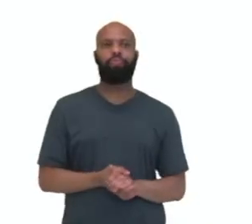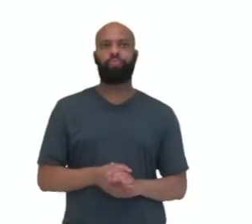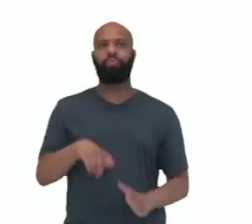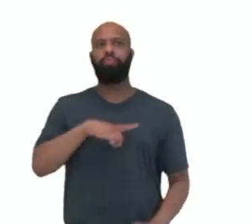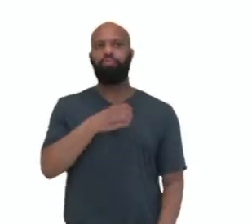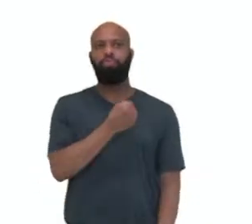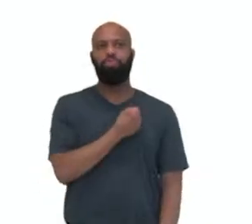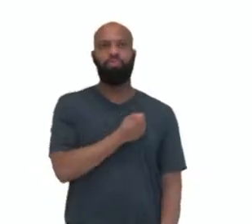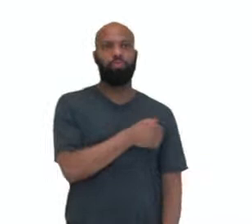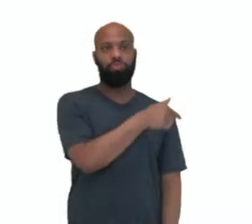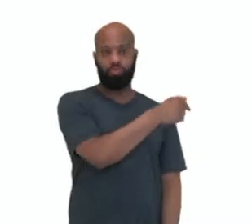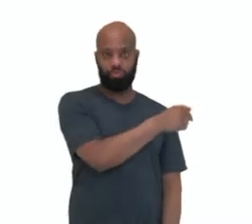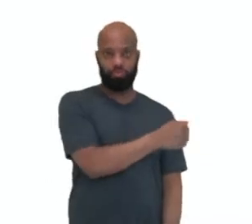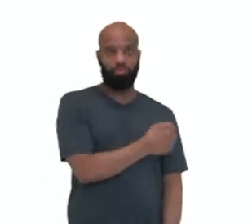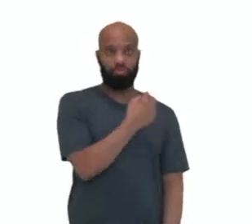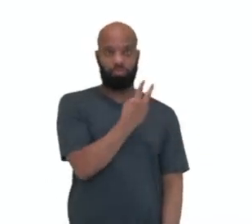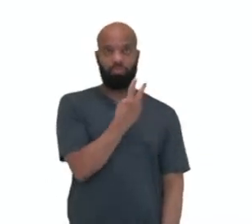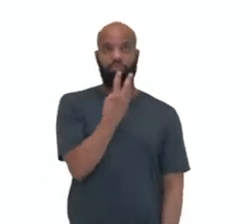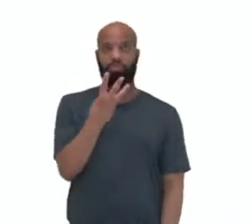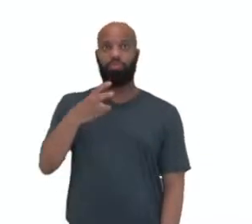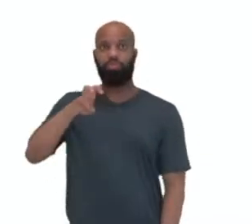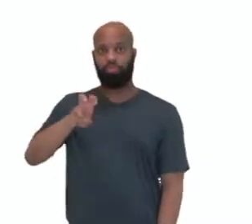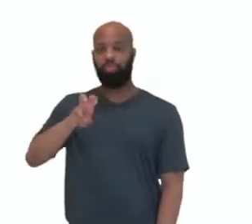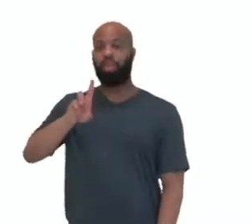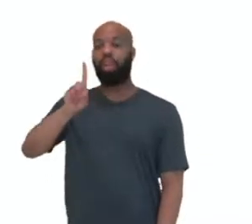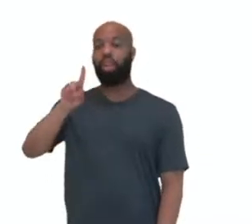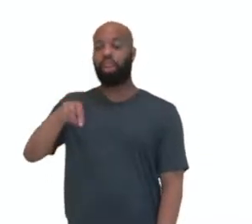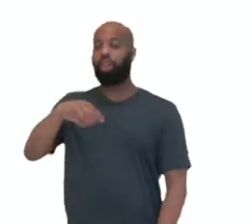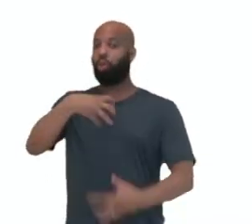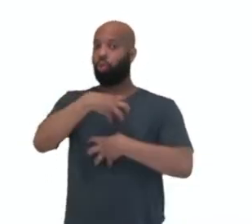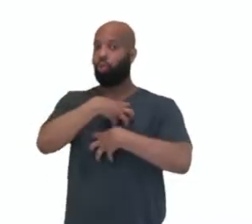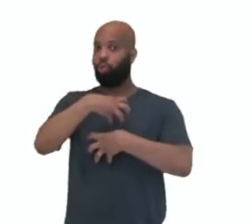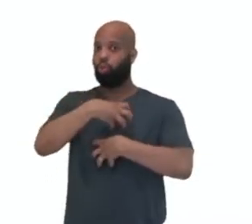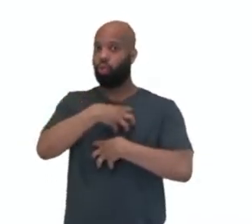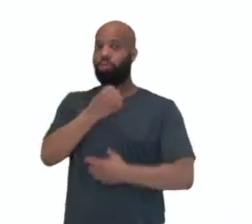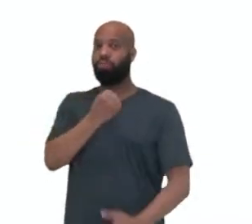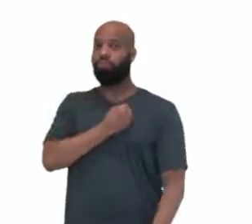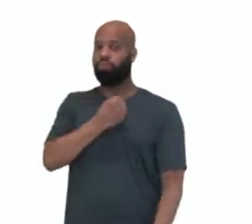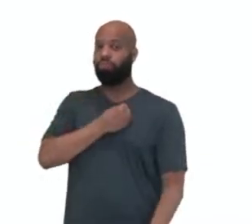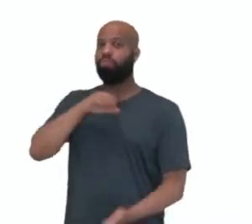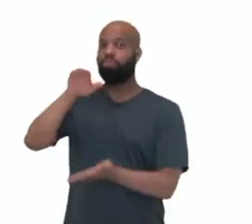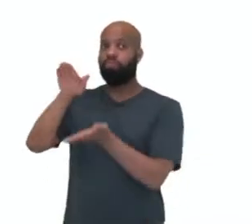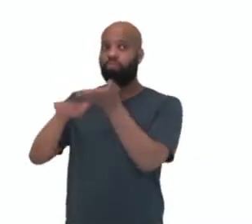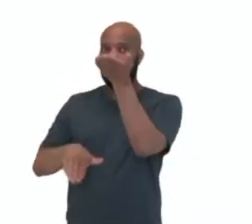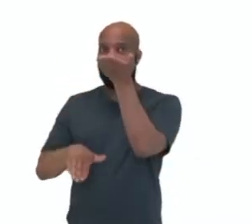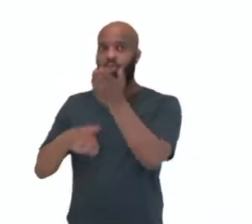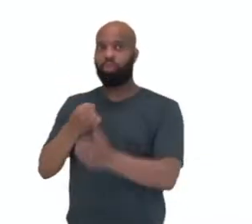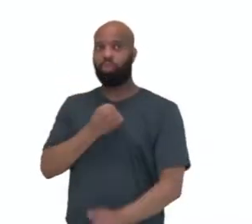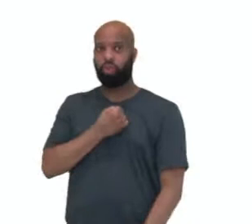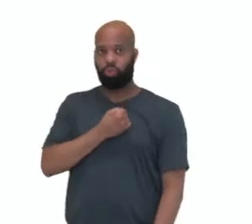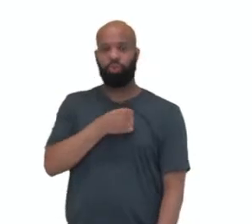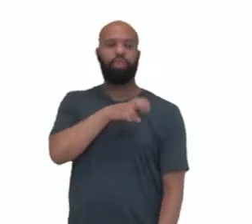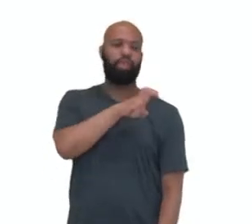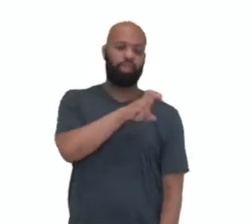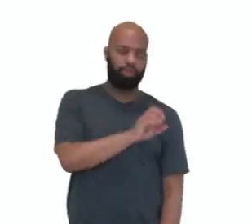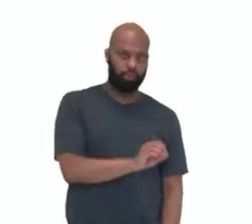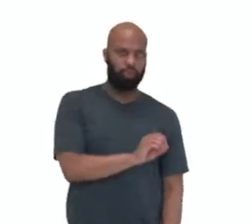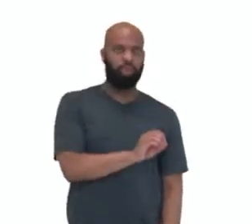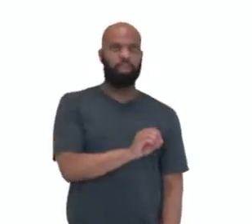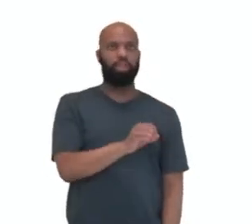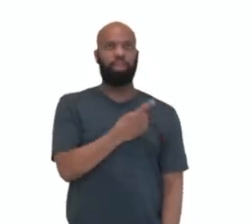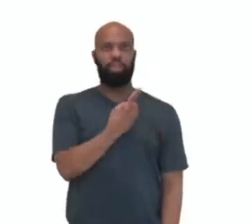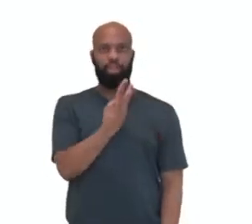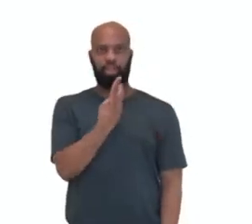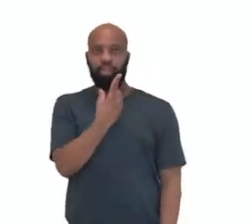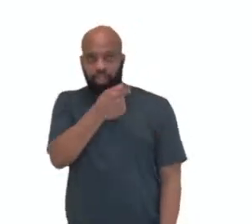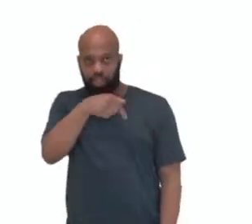os números 7, 2 e 35 são inversamente proporcionais aos números